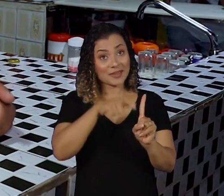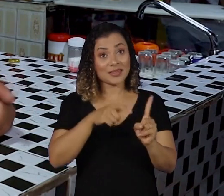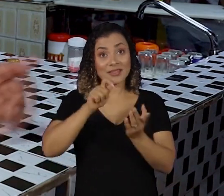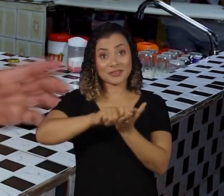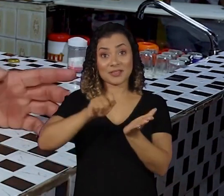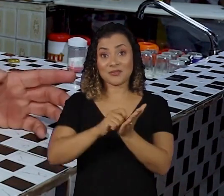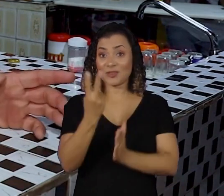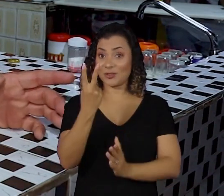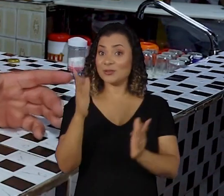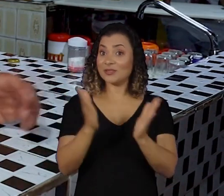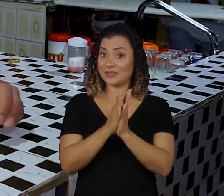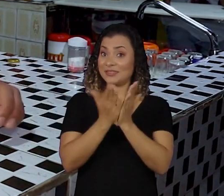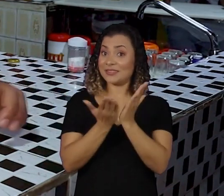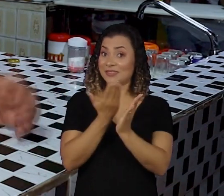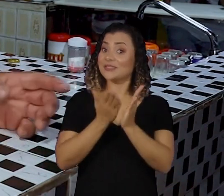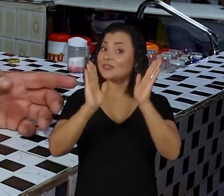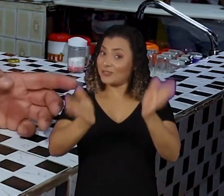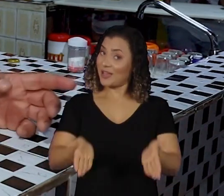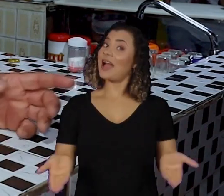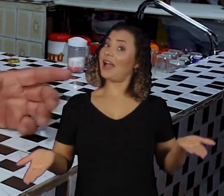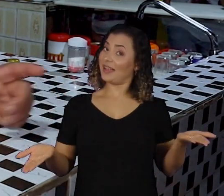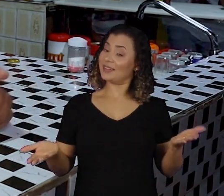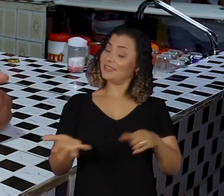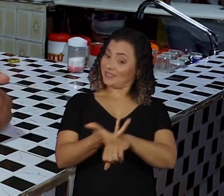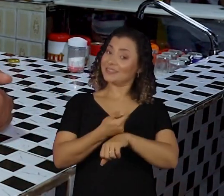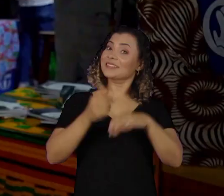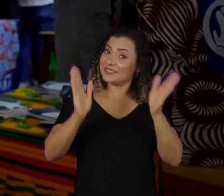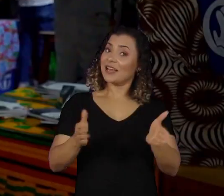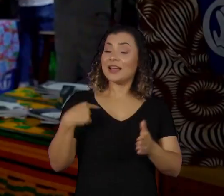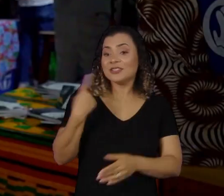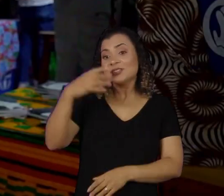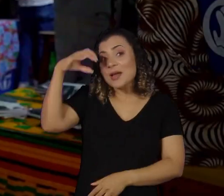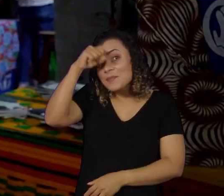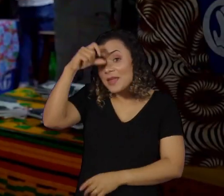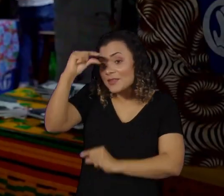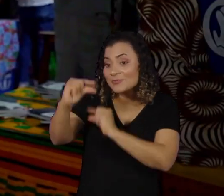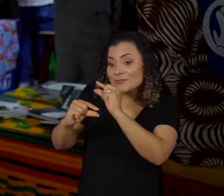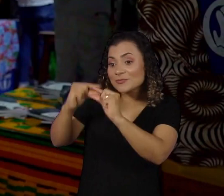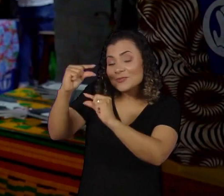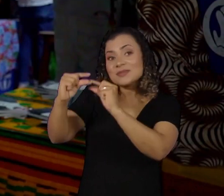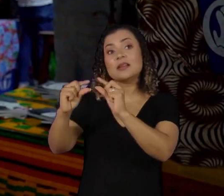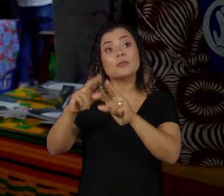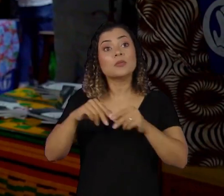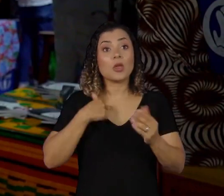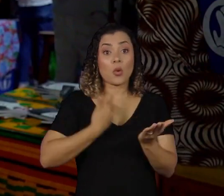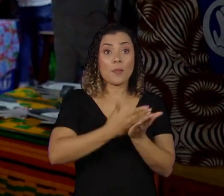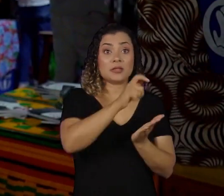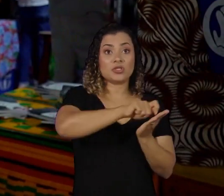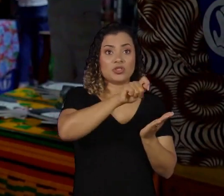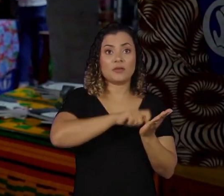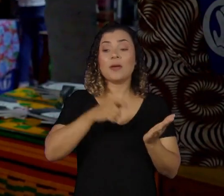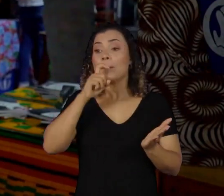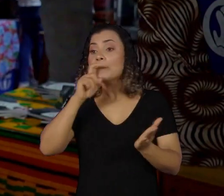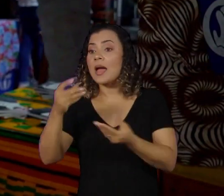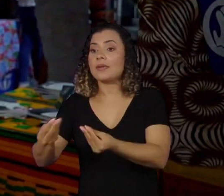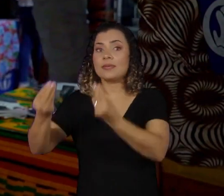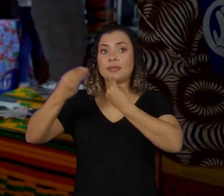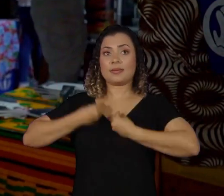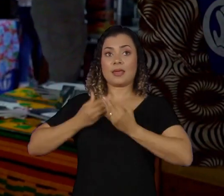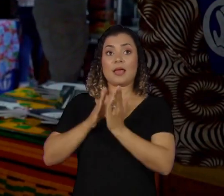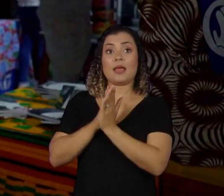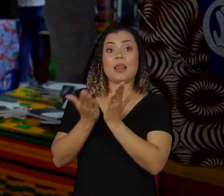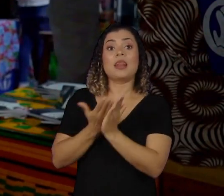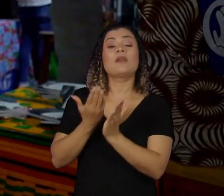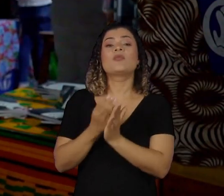né? Isso, exatamente, a gente aprende. Quando eu comecei a escrever, eu ganhei um livro do meu pai chamado Libertaire,